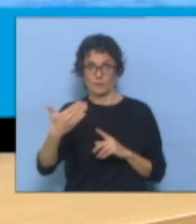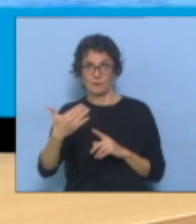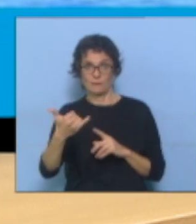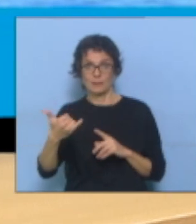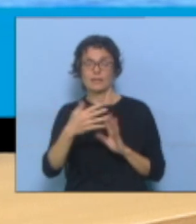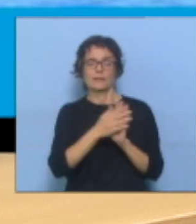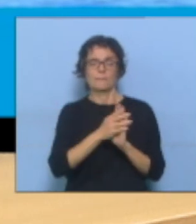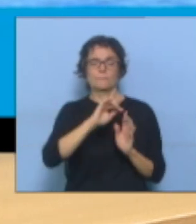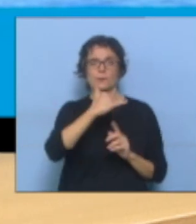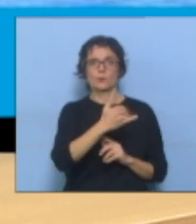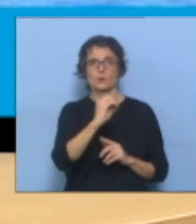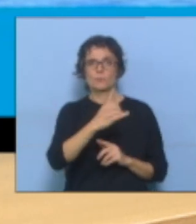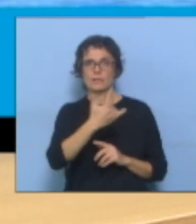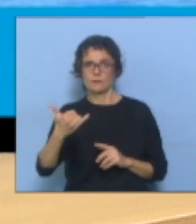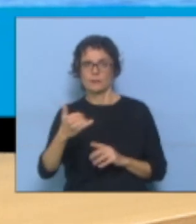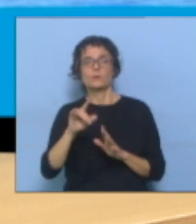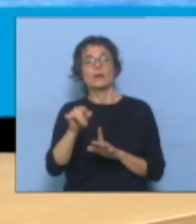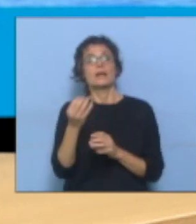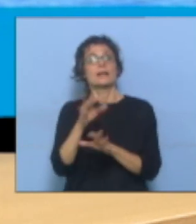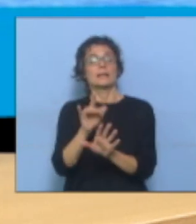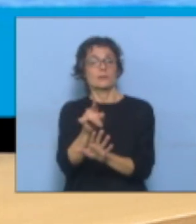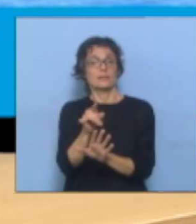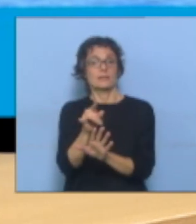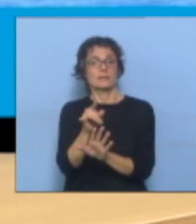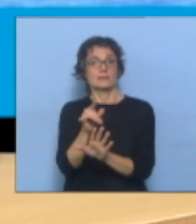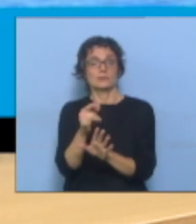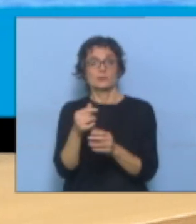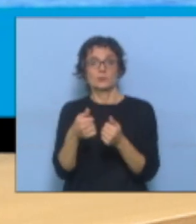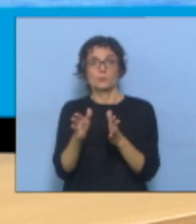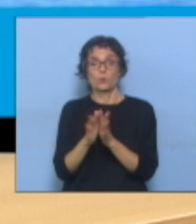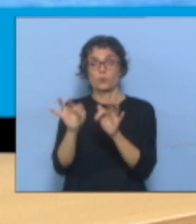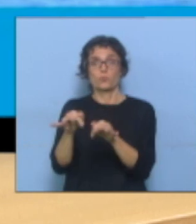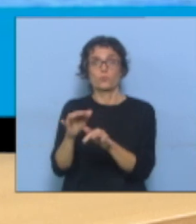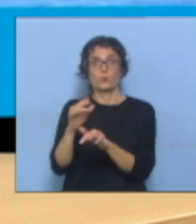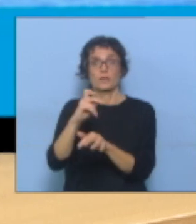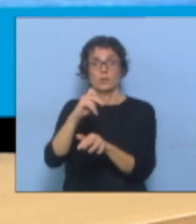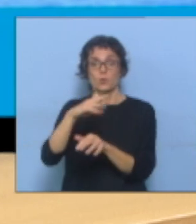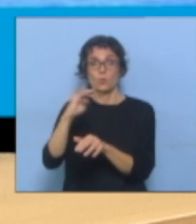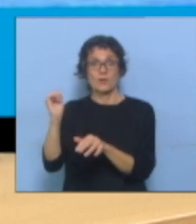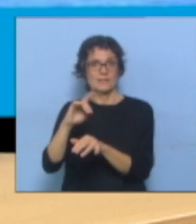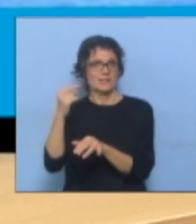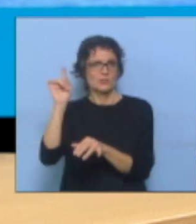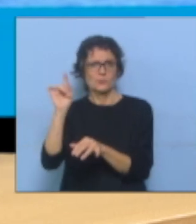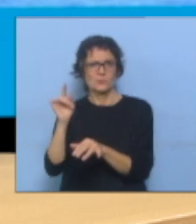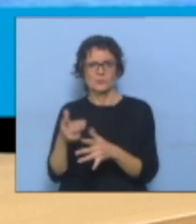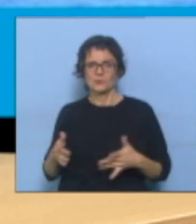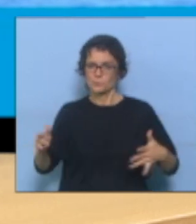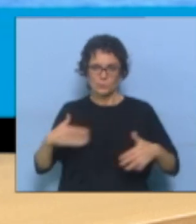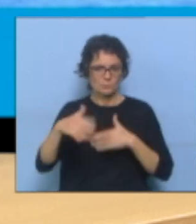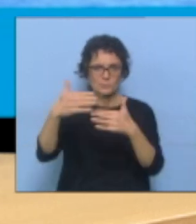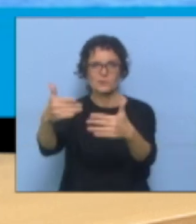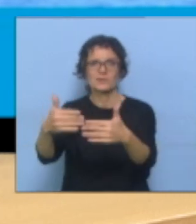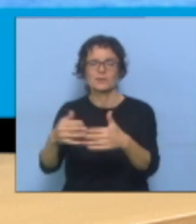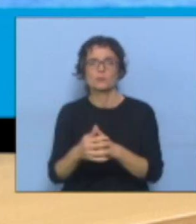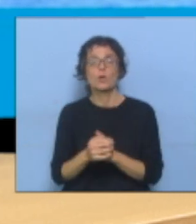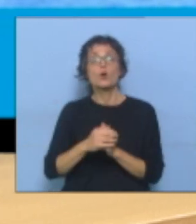acabou, não. É uma dinâmica, vai fazer tudo parte de um mesmo caminho de transformação e de enorme impacto. E então, no dia 14, vamos ter